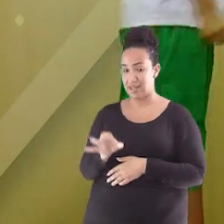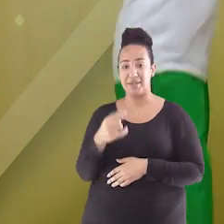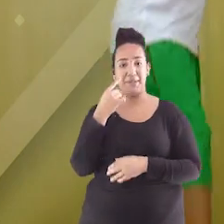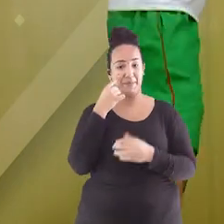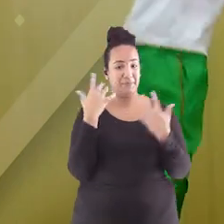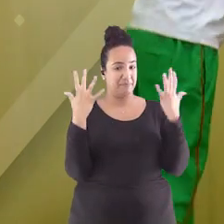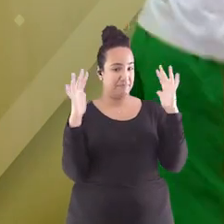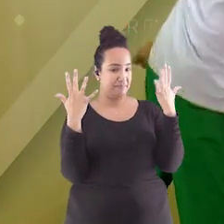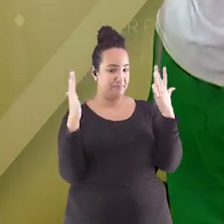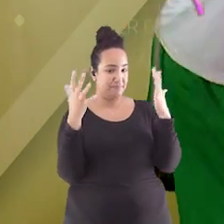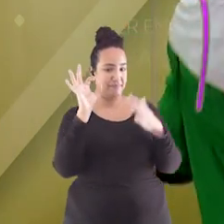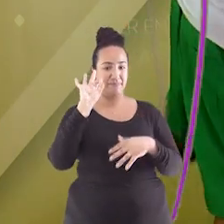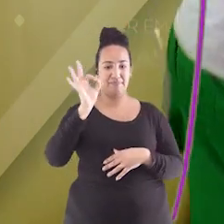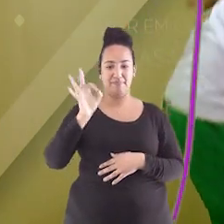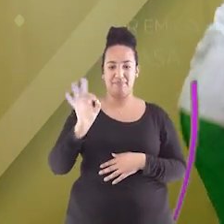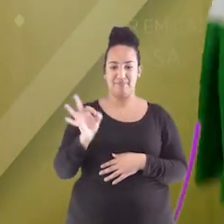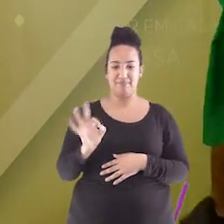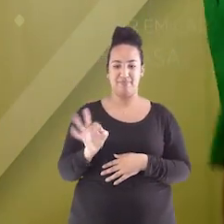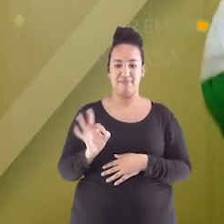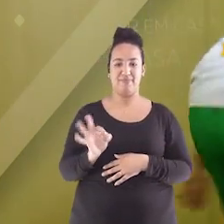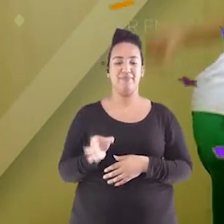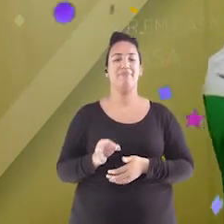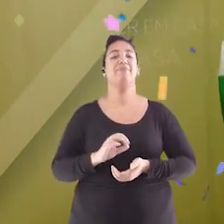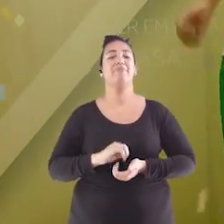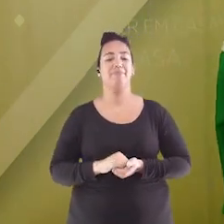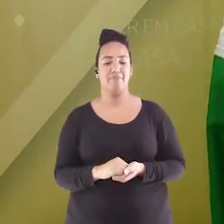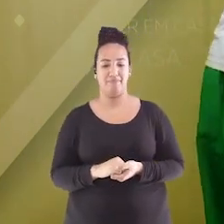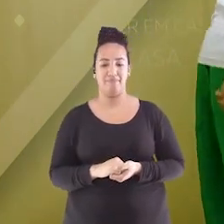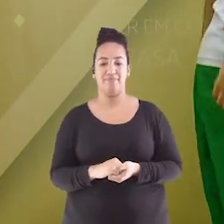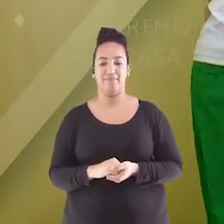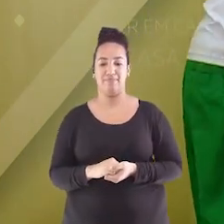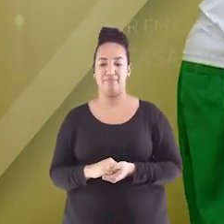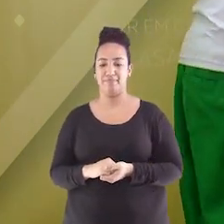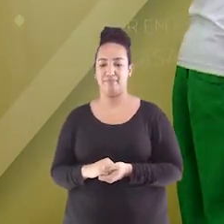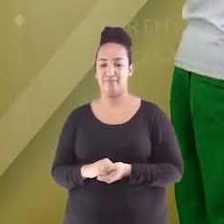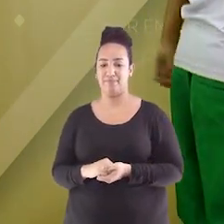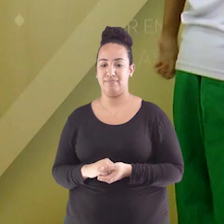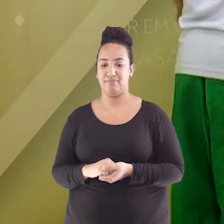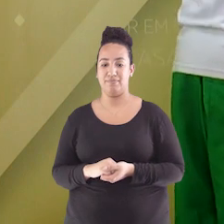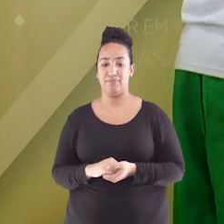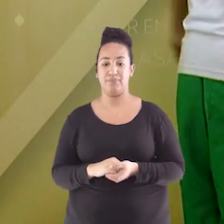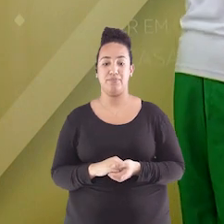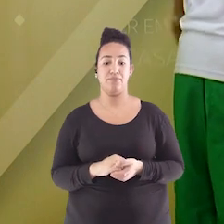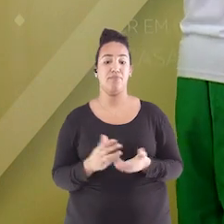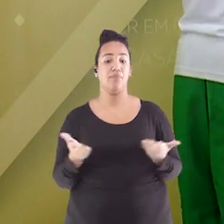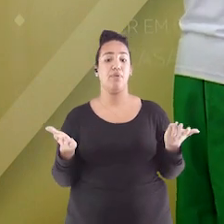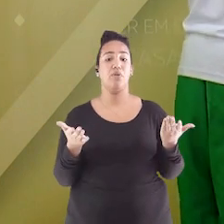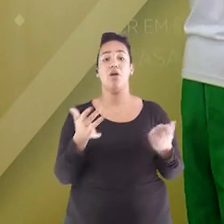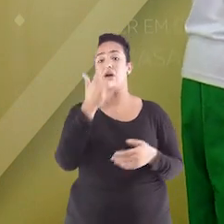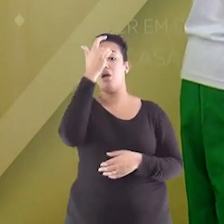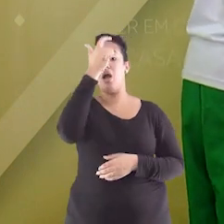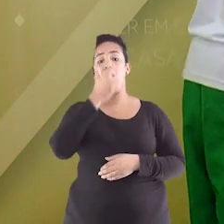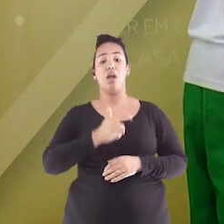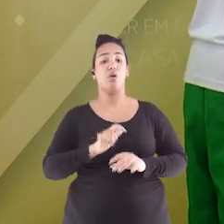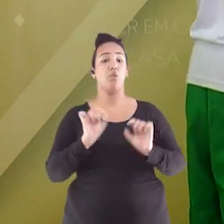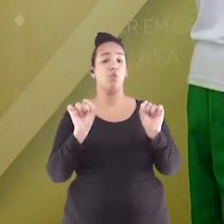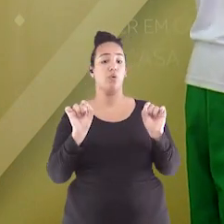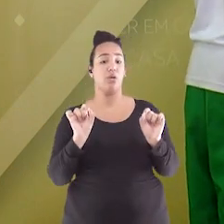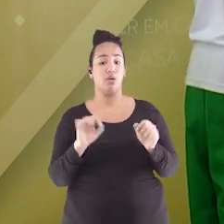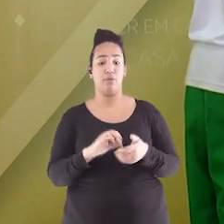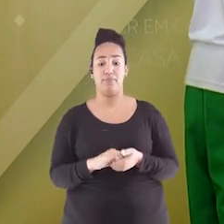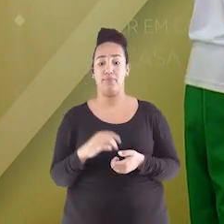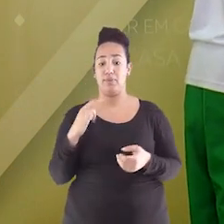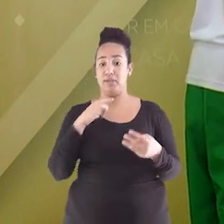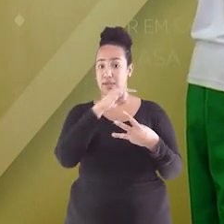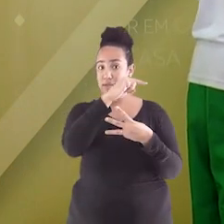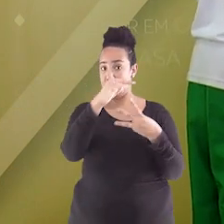muito bem, acertou! Isso aí! Bom, agora quem sou eu? Nós